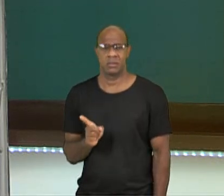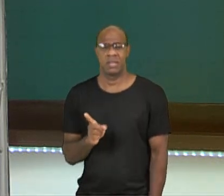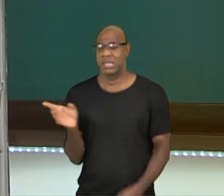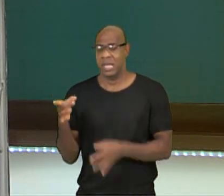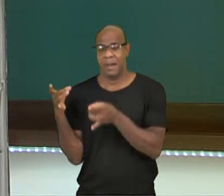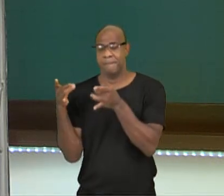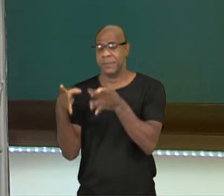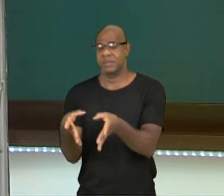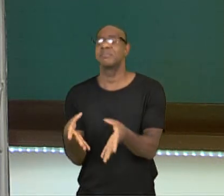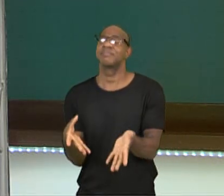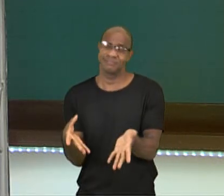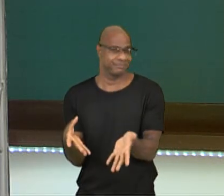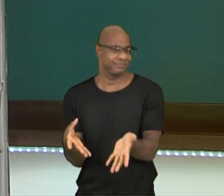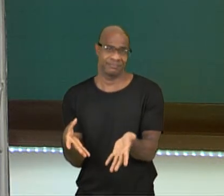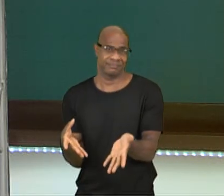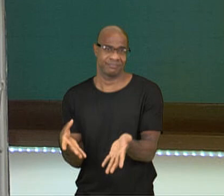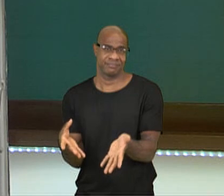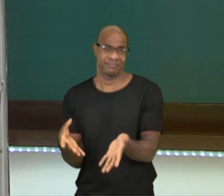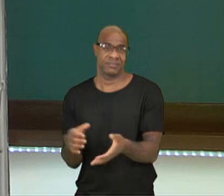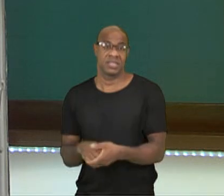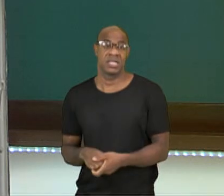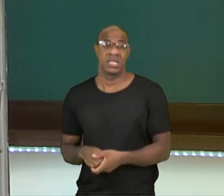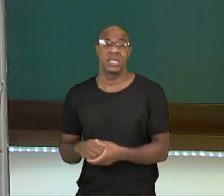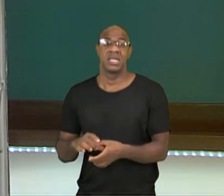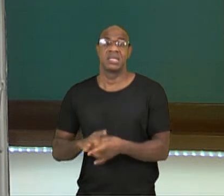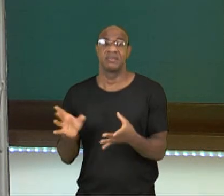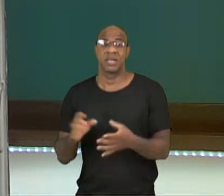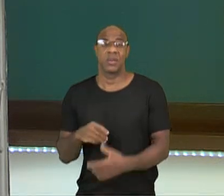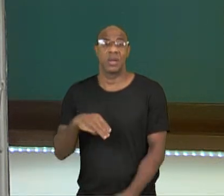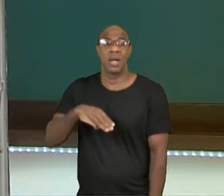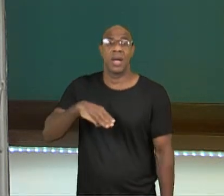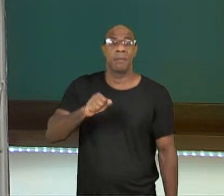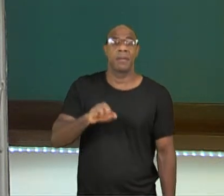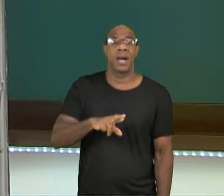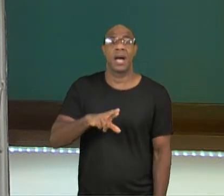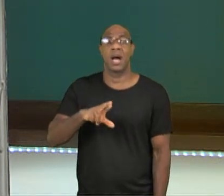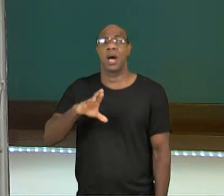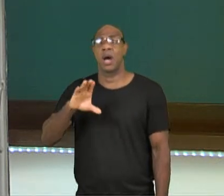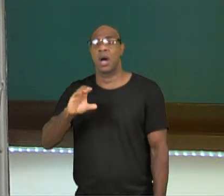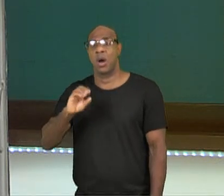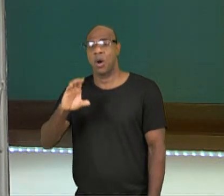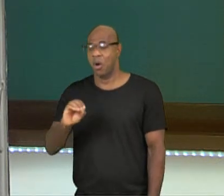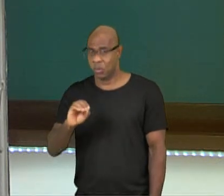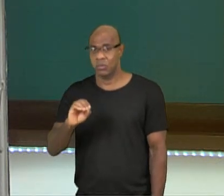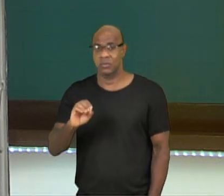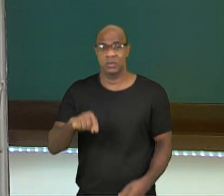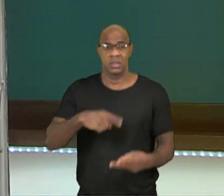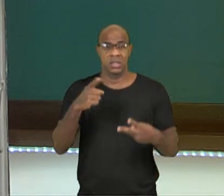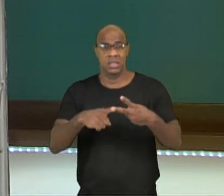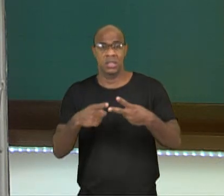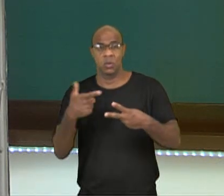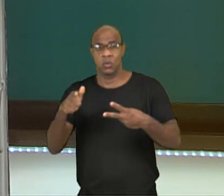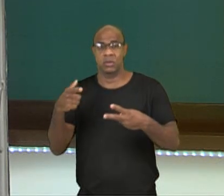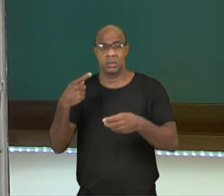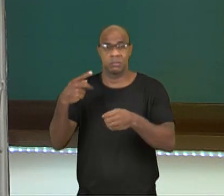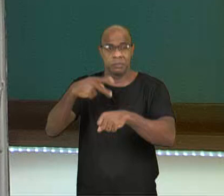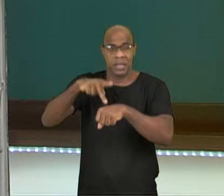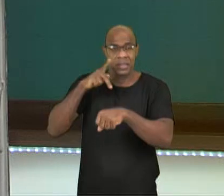abandonaram e deixaram ali a Mauritânia e o Marrocos, que já estavam lutando por isso. Gente, presta atenção.